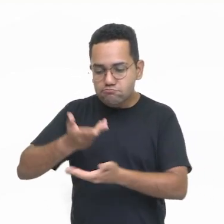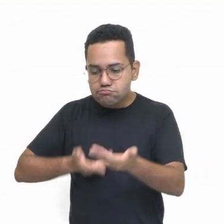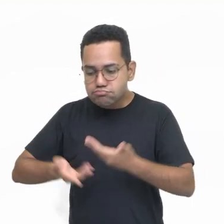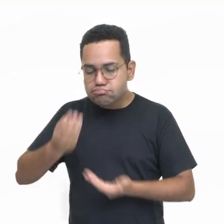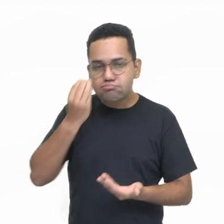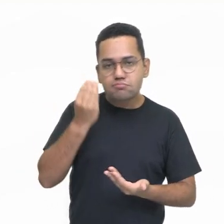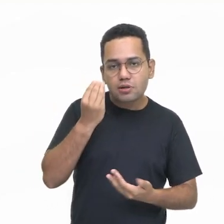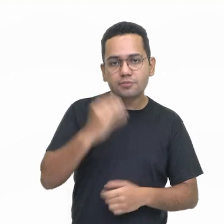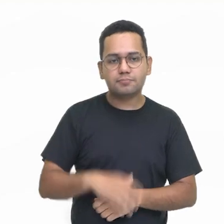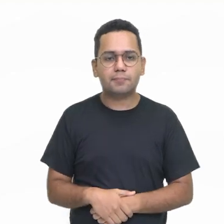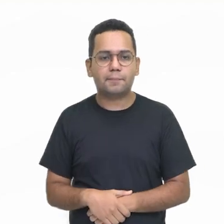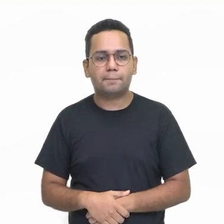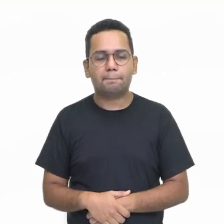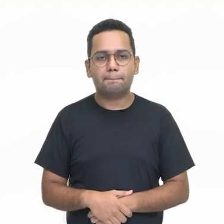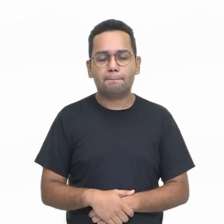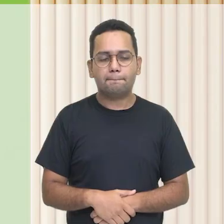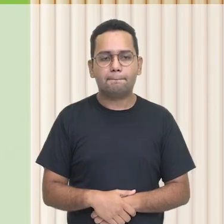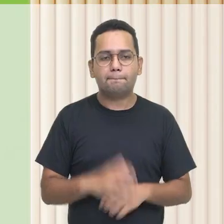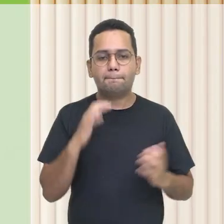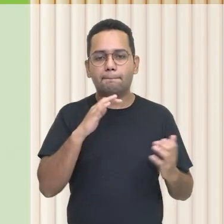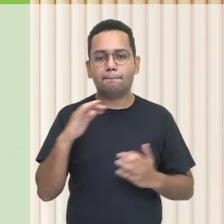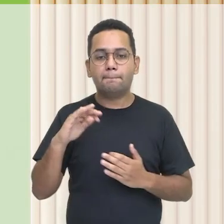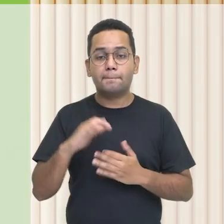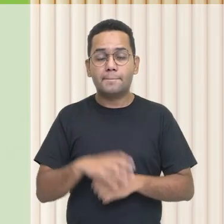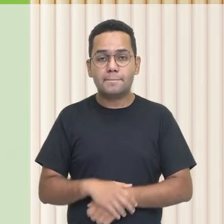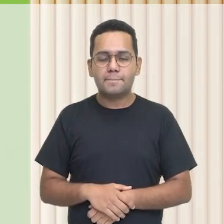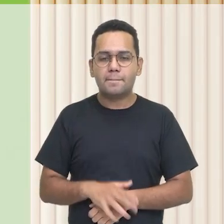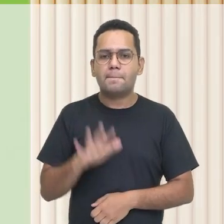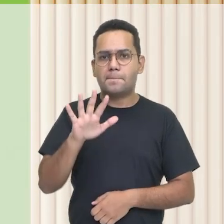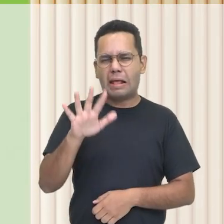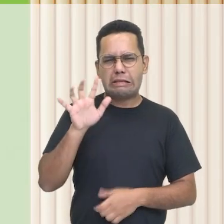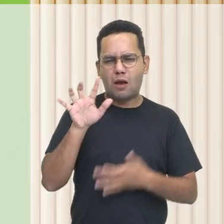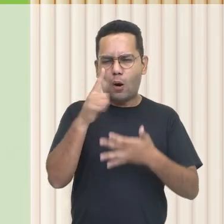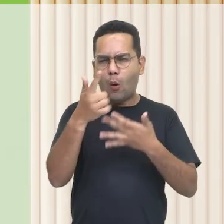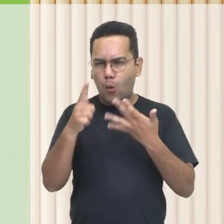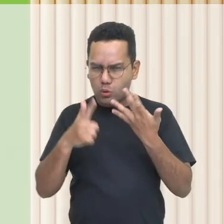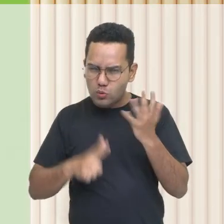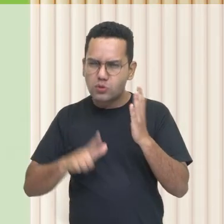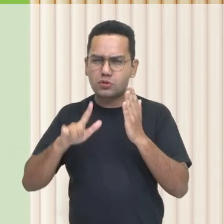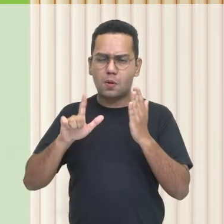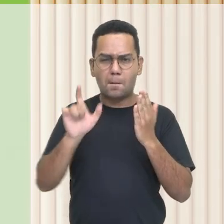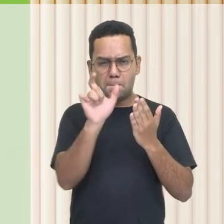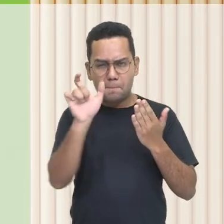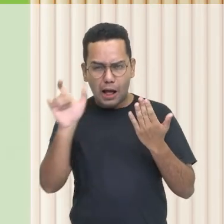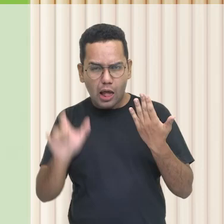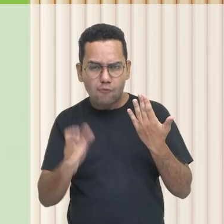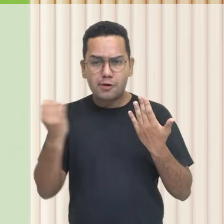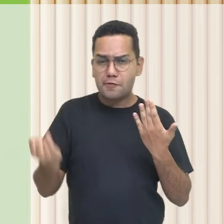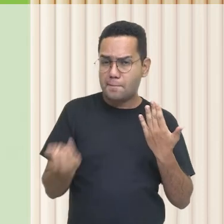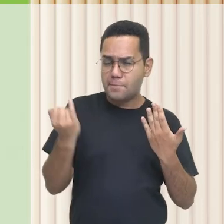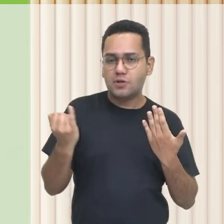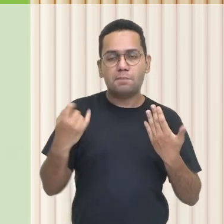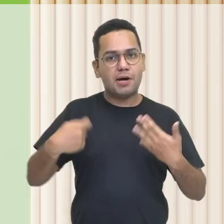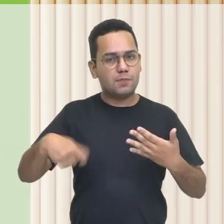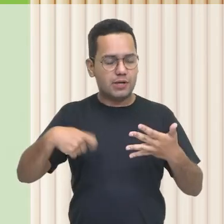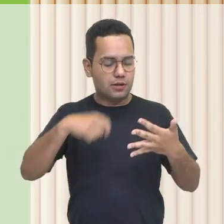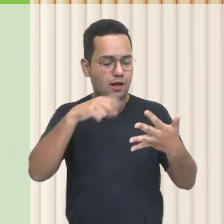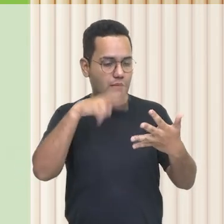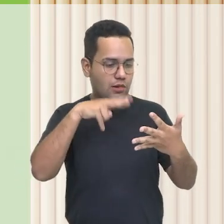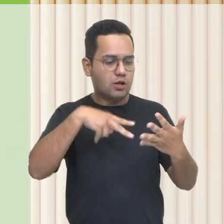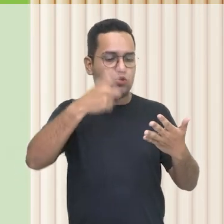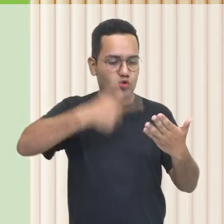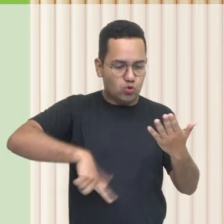eu comentei para vocês né é necessário fixar esses termos e os seus